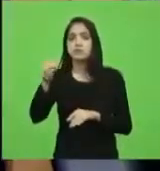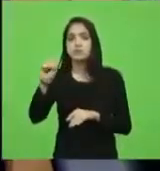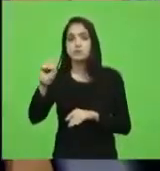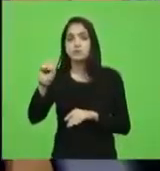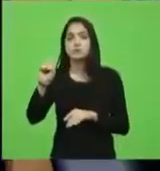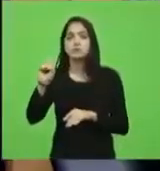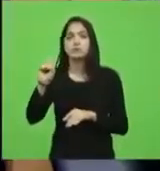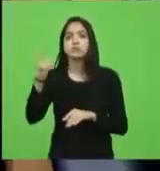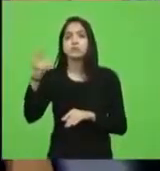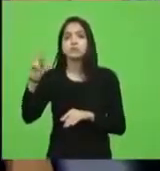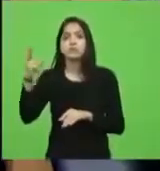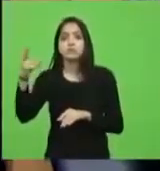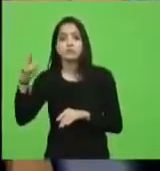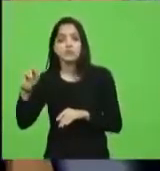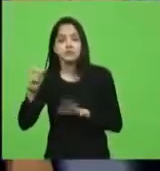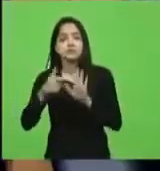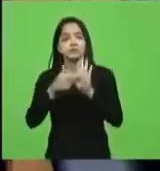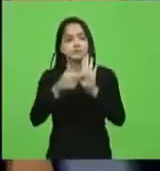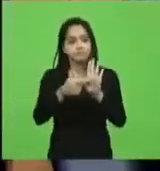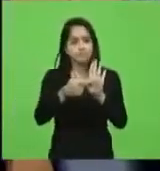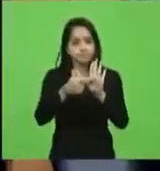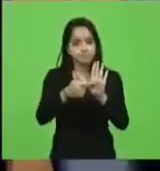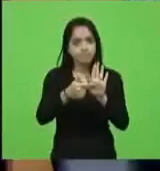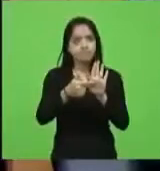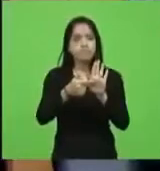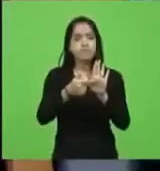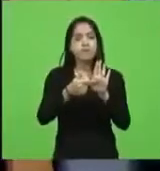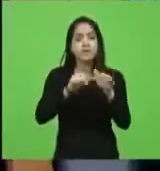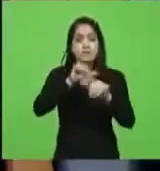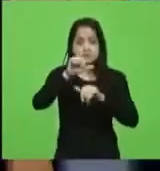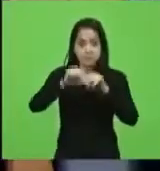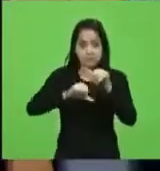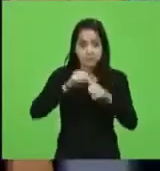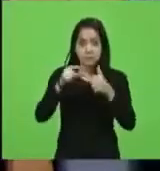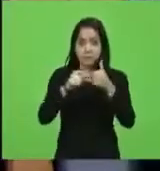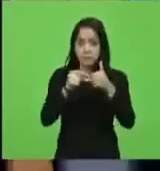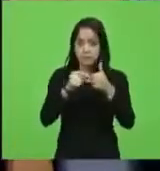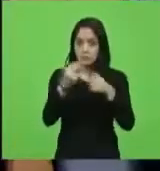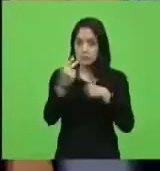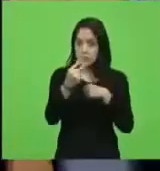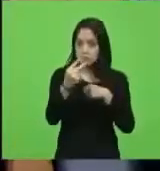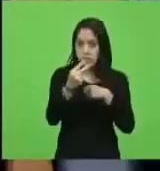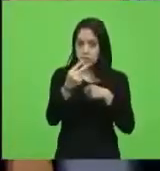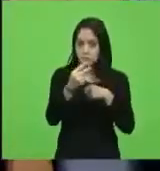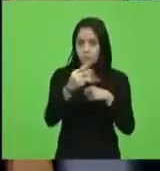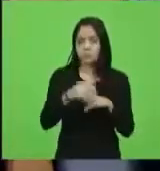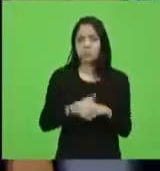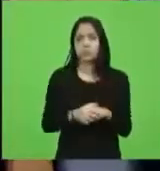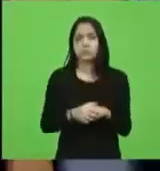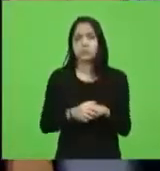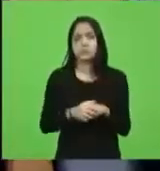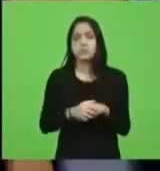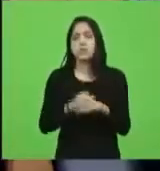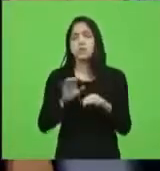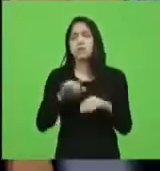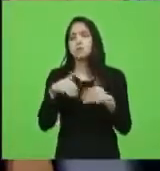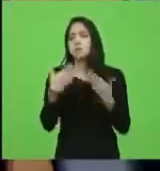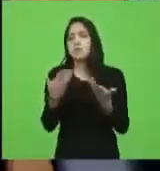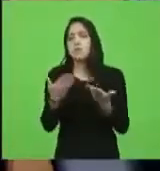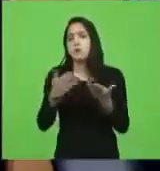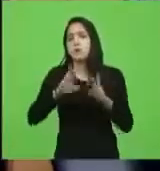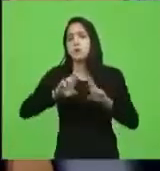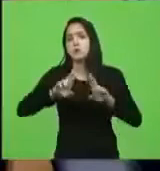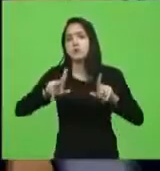2020, fiz uma indicação para que se altere o artigo 2º. Qual é a diferença de um jantar